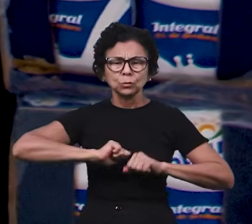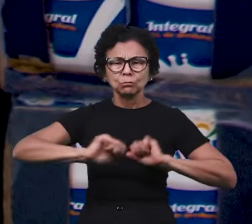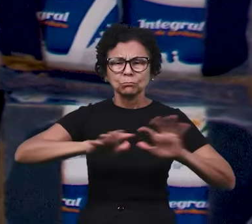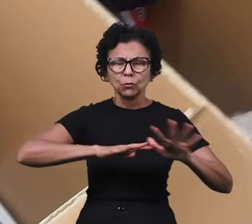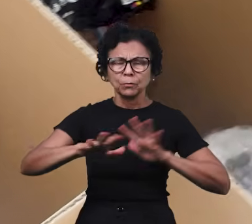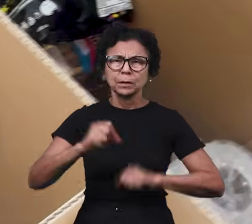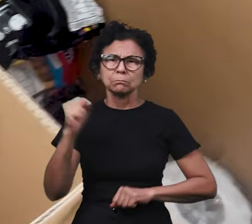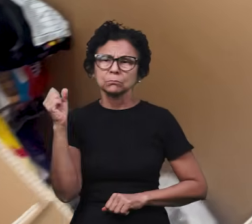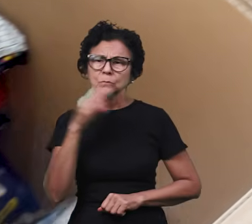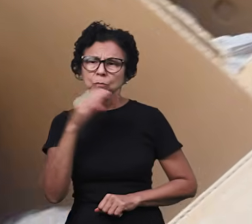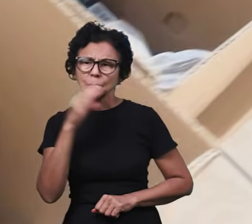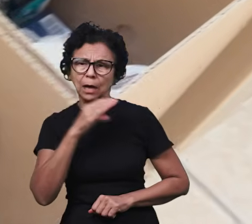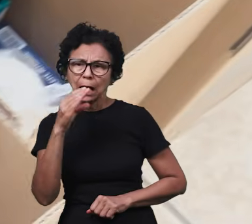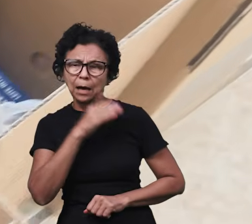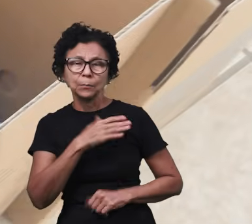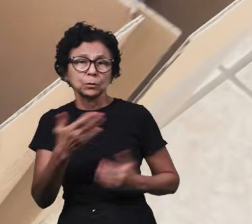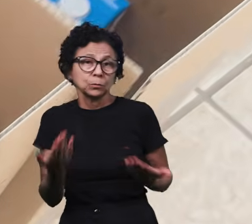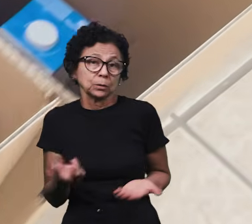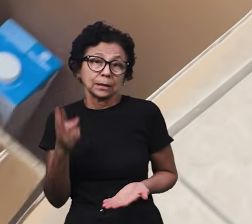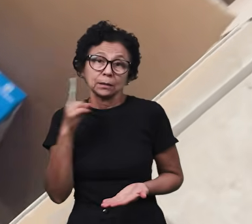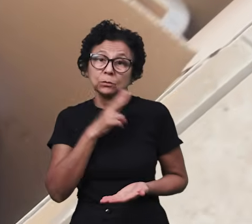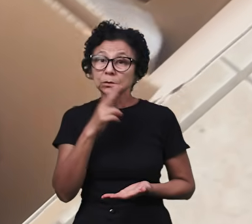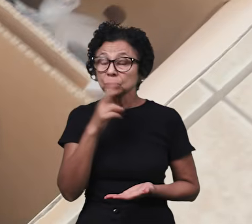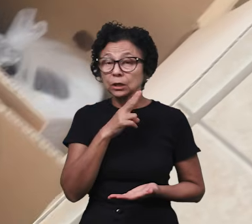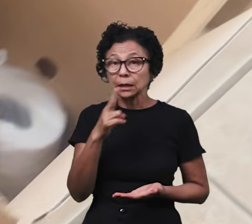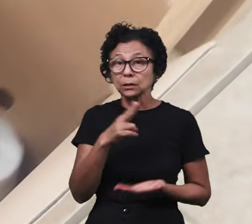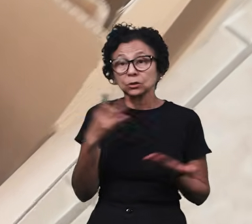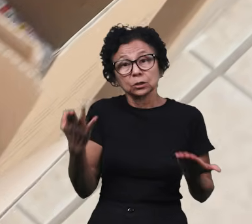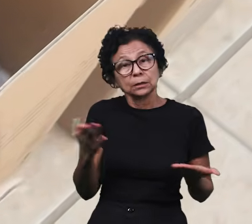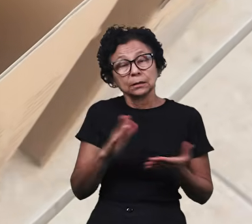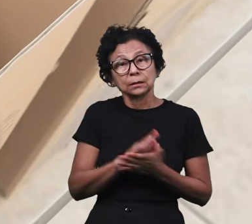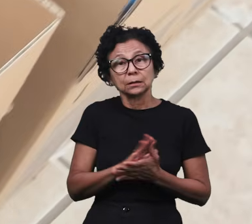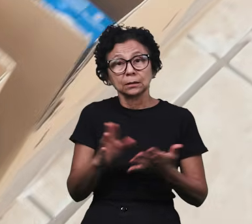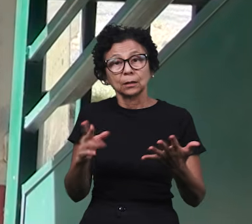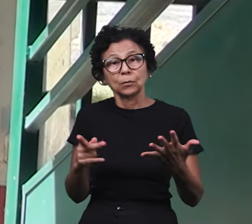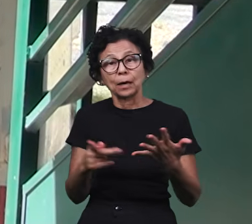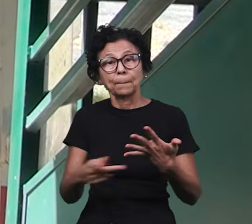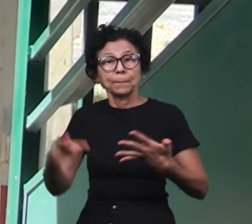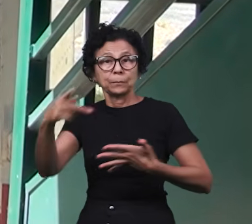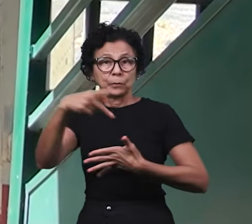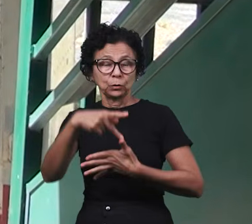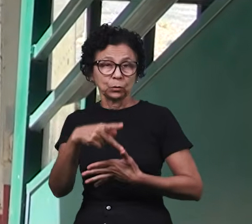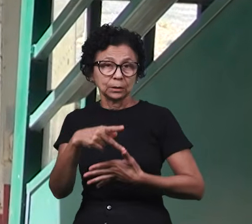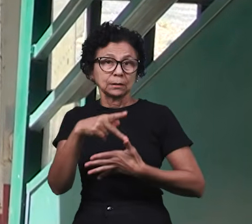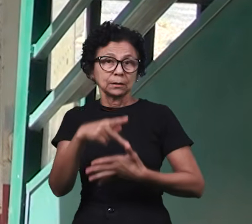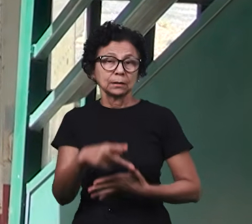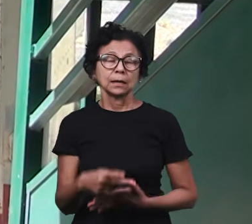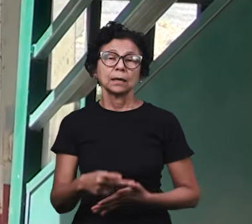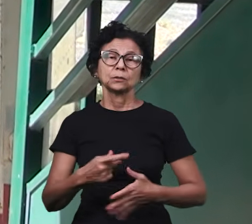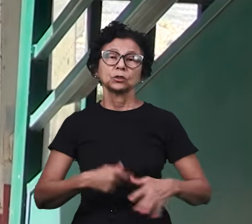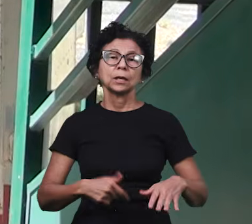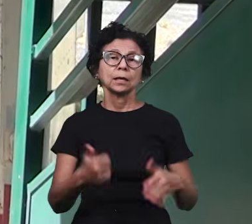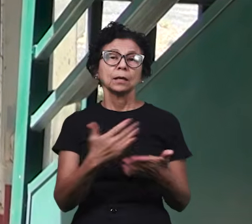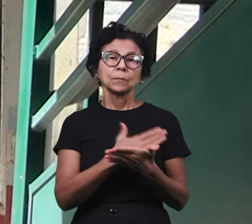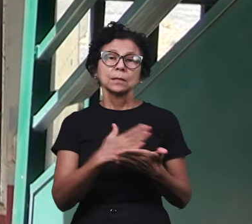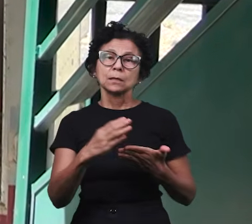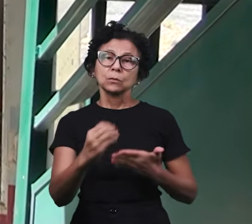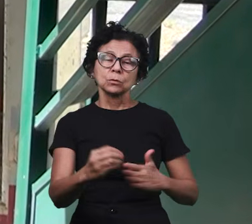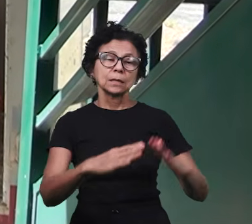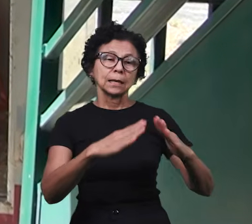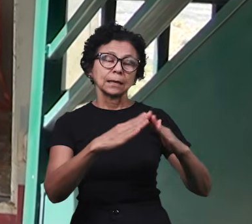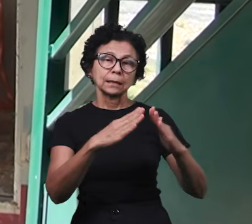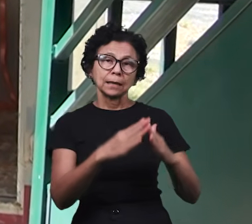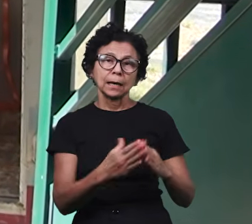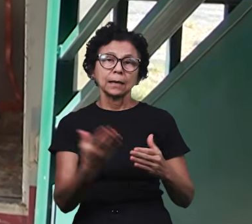fase emergencial superada, a prioridade agora é a reconstrução dos lares. O presbitério providenciou móveis e